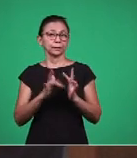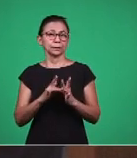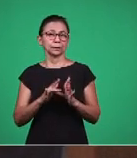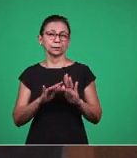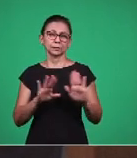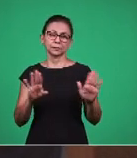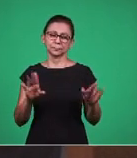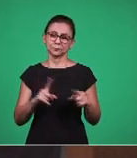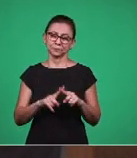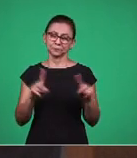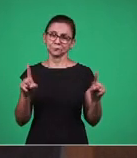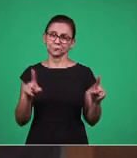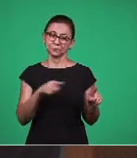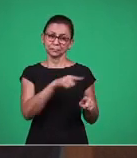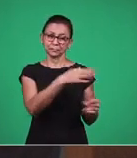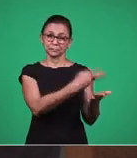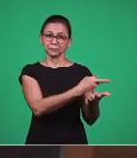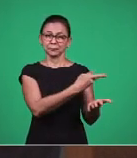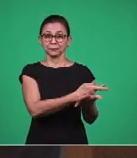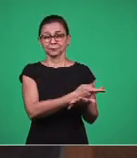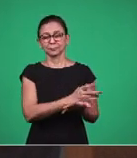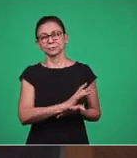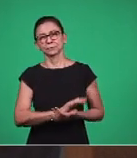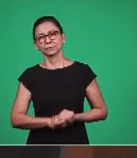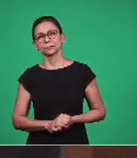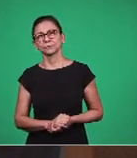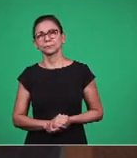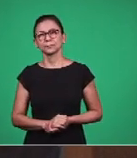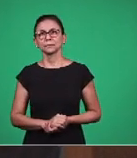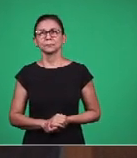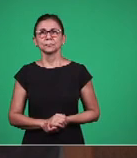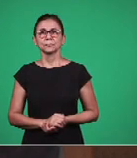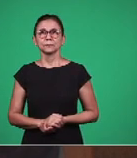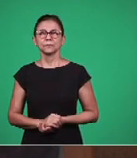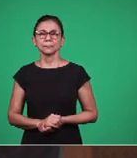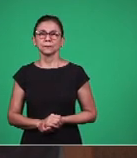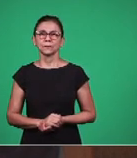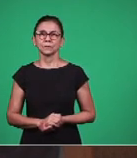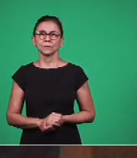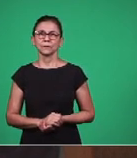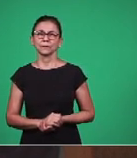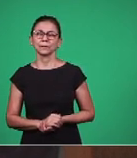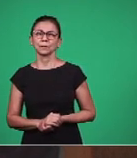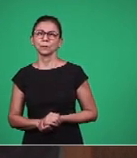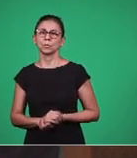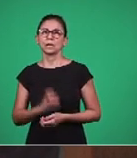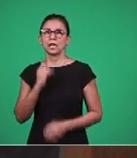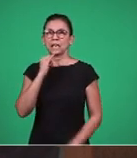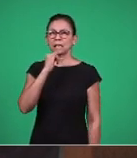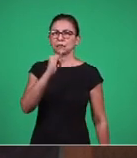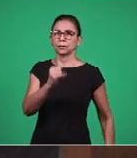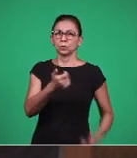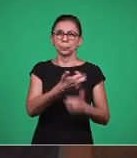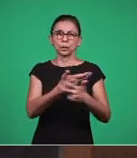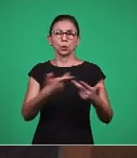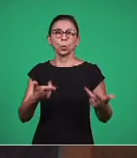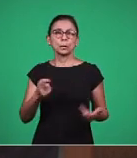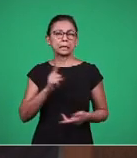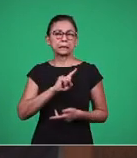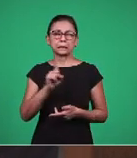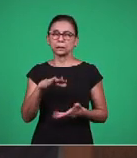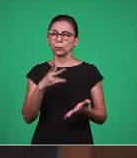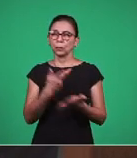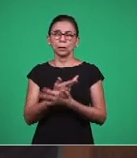errou nisso, porque ele predisse uma coisa que não aconteceu e ninguém vai